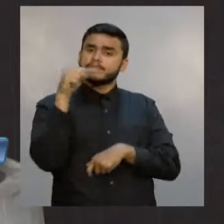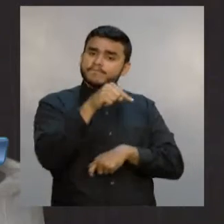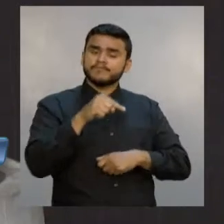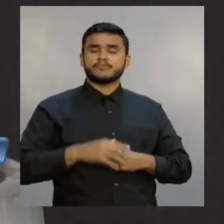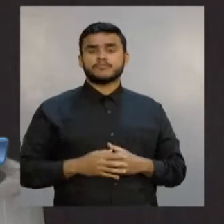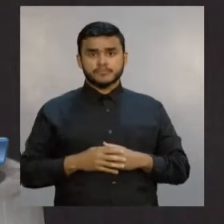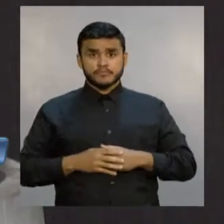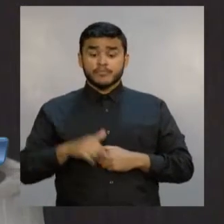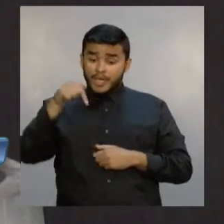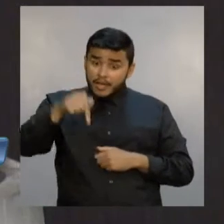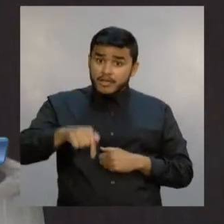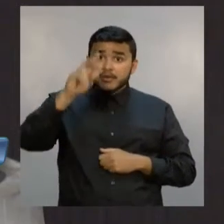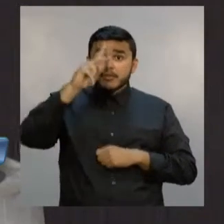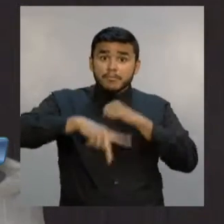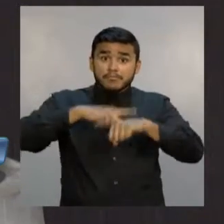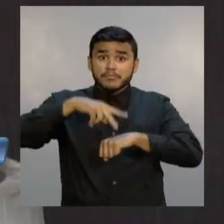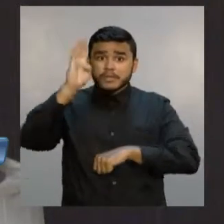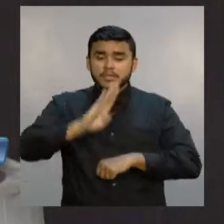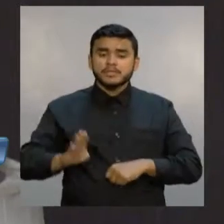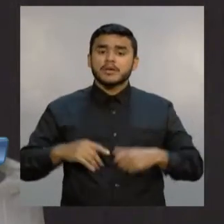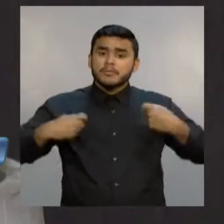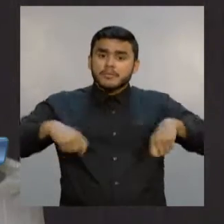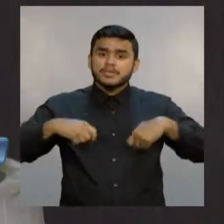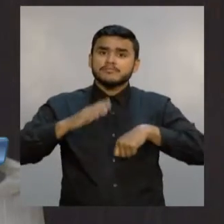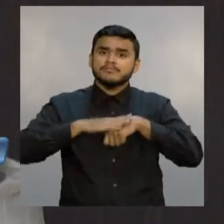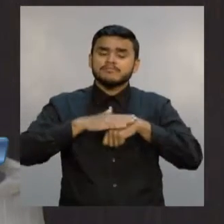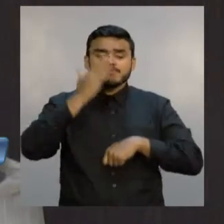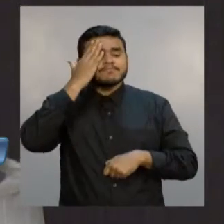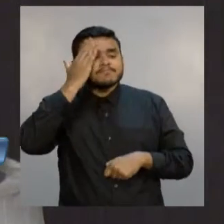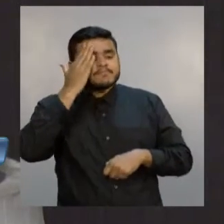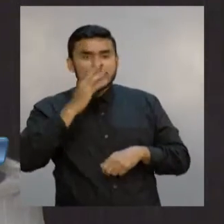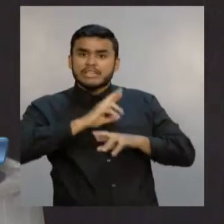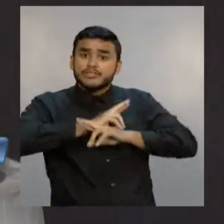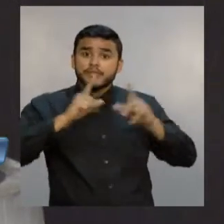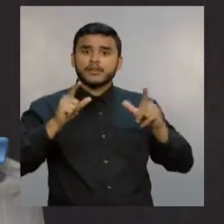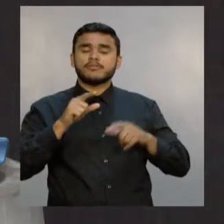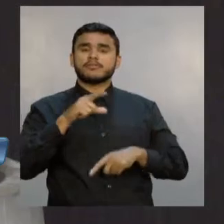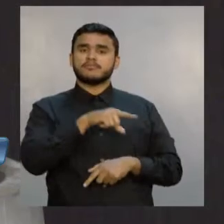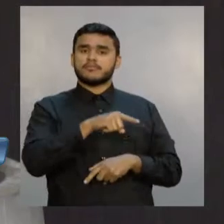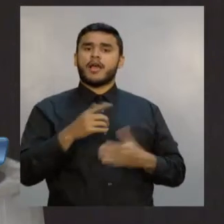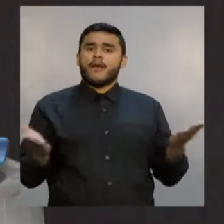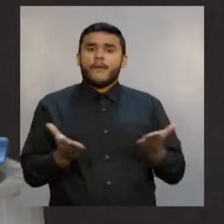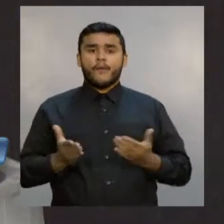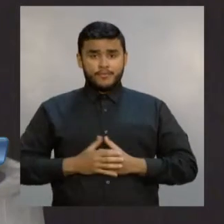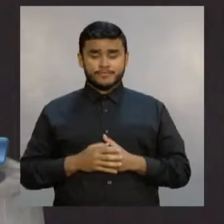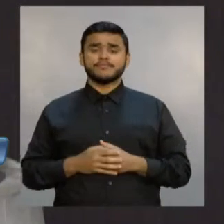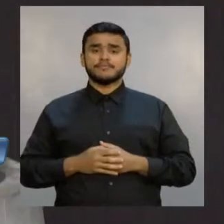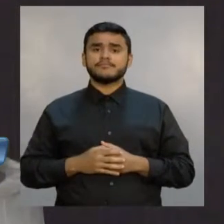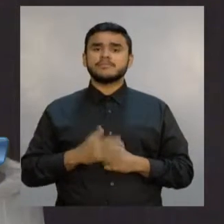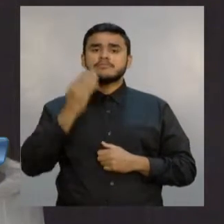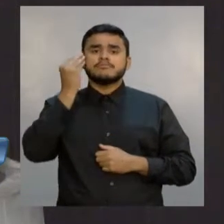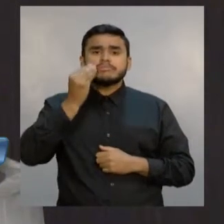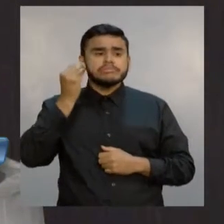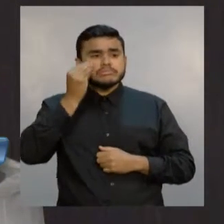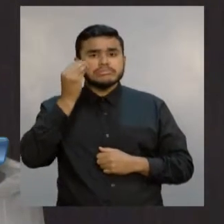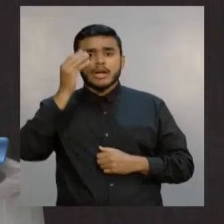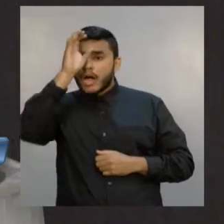preciso aprender uma nova epistemologia. É preciso aprender uma nova forma de sentir e de conhecer.